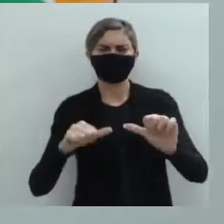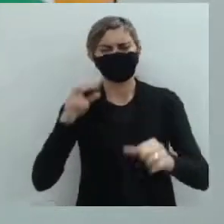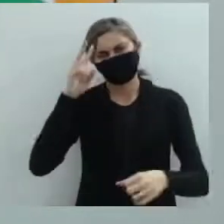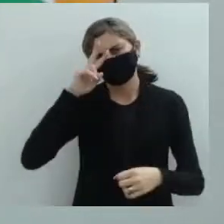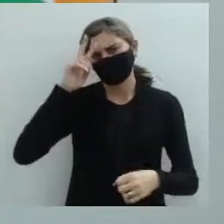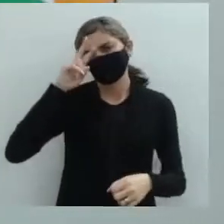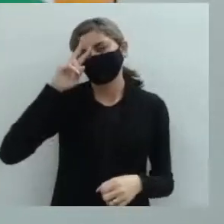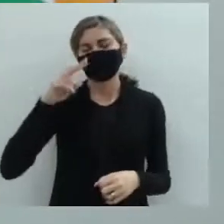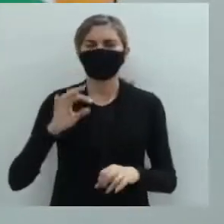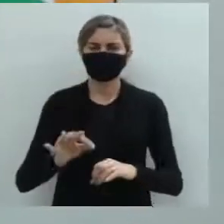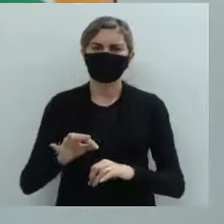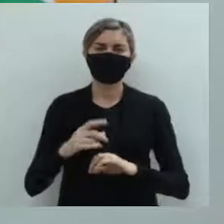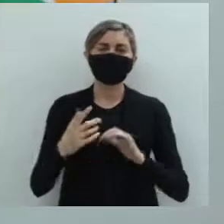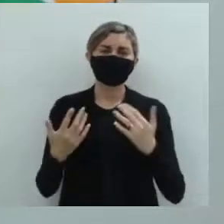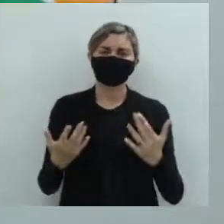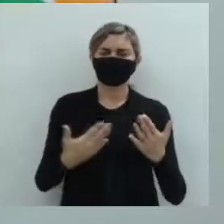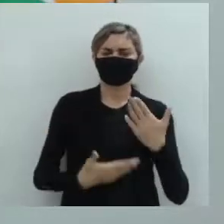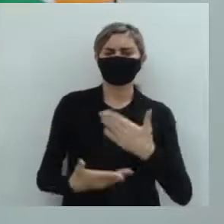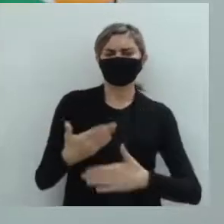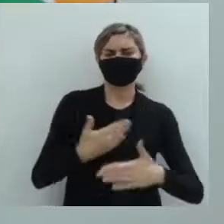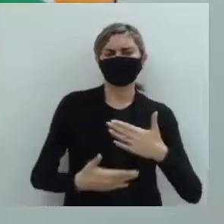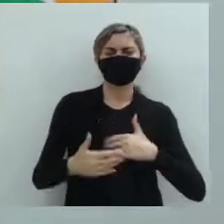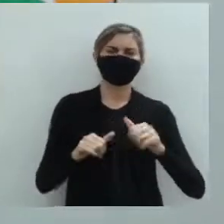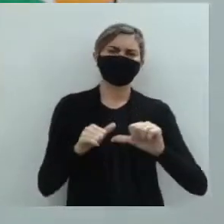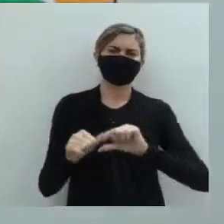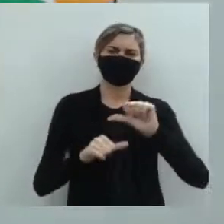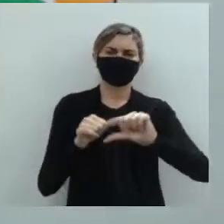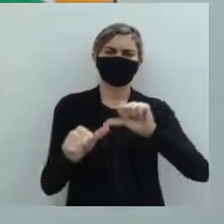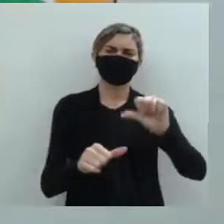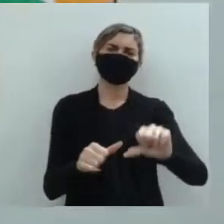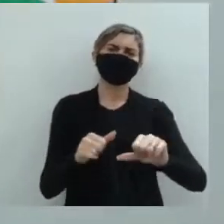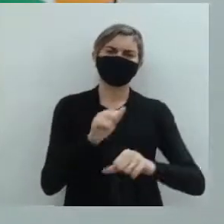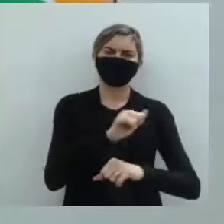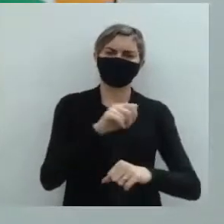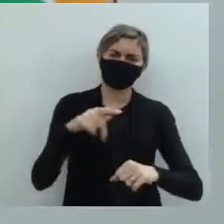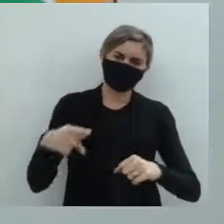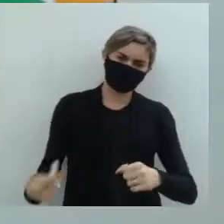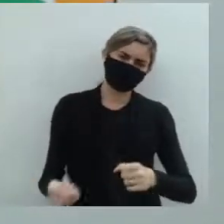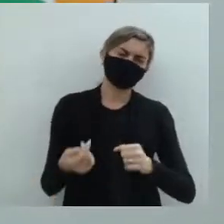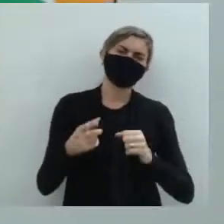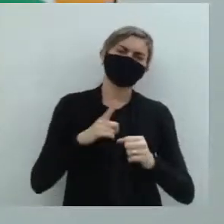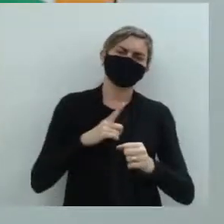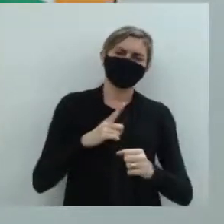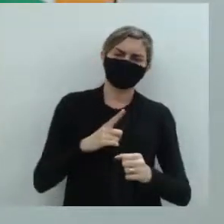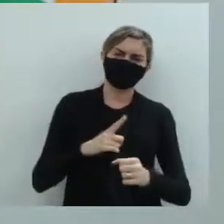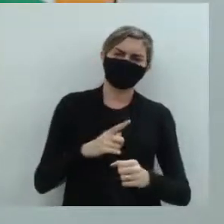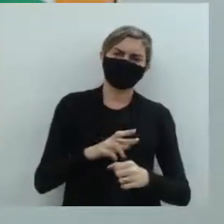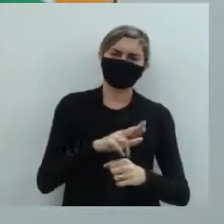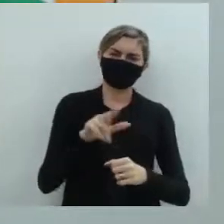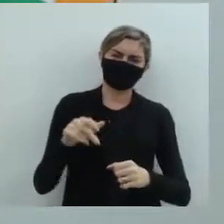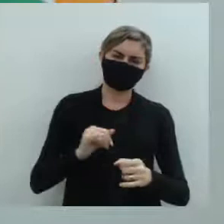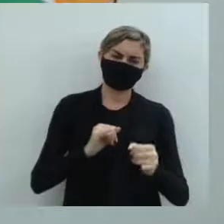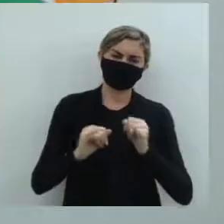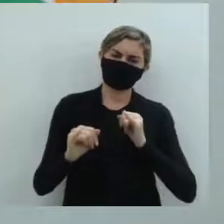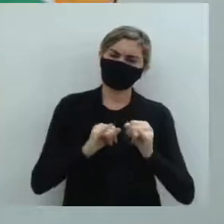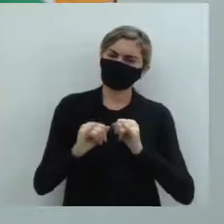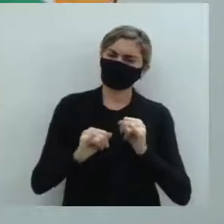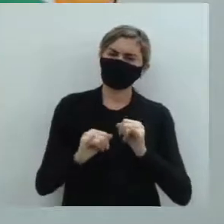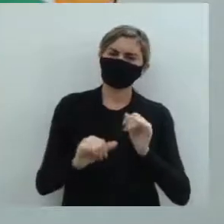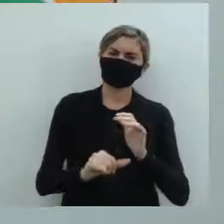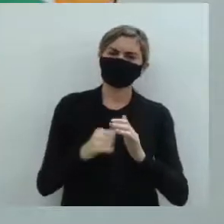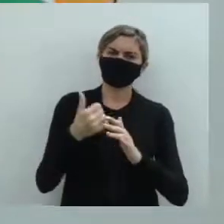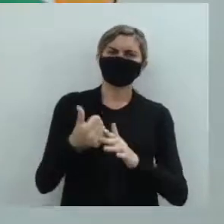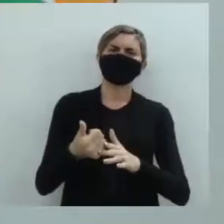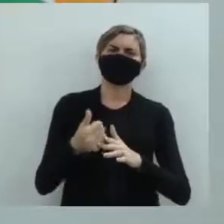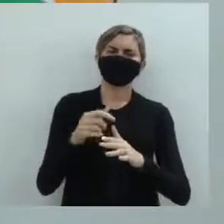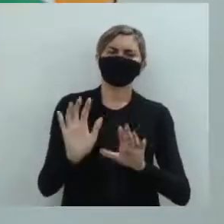história, certo? E essa relação de trabalho, onde a gente usa um aplicativo, onde a gente vai ter a ferramenta da internet, primeiro que